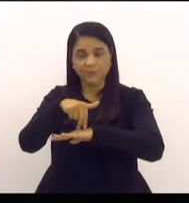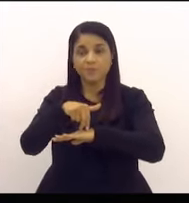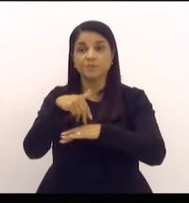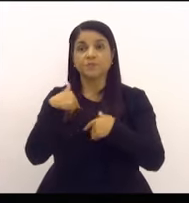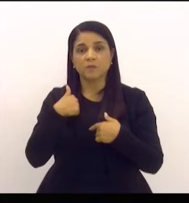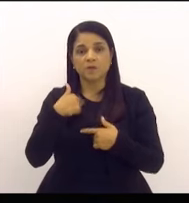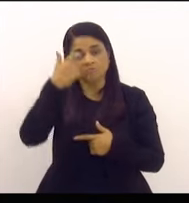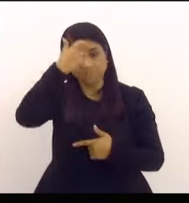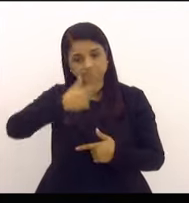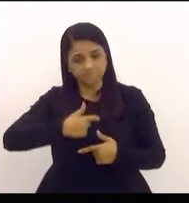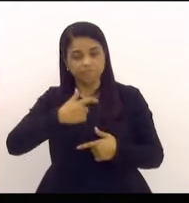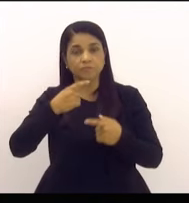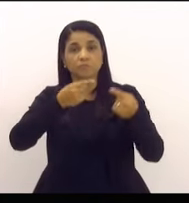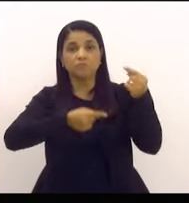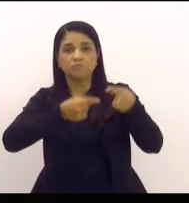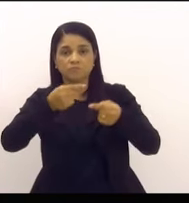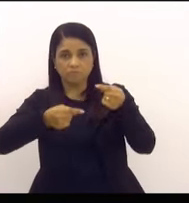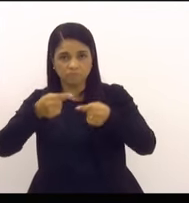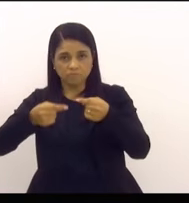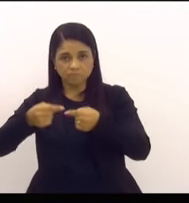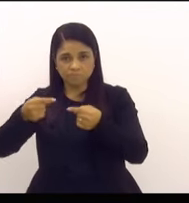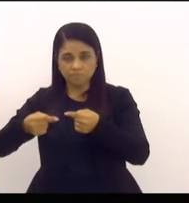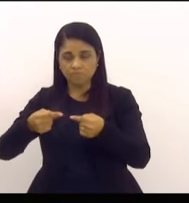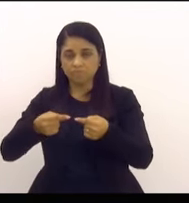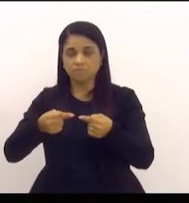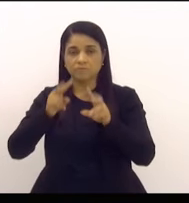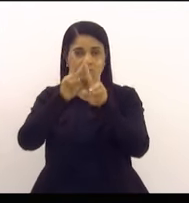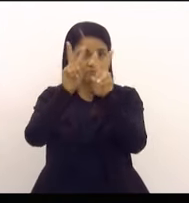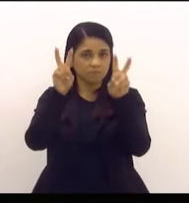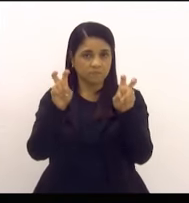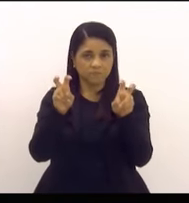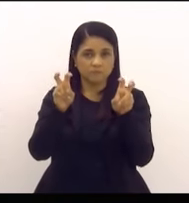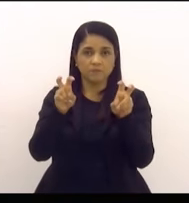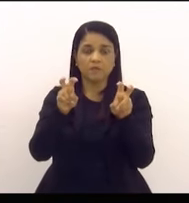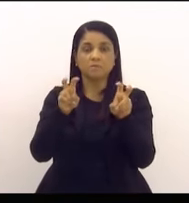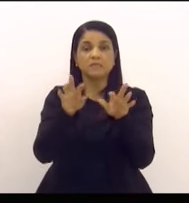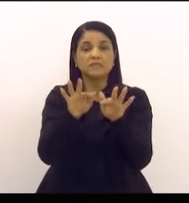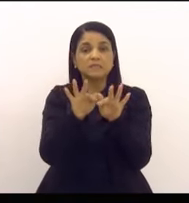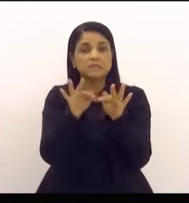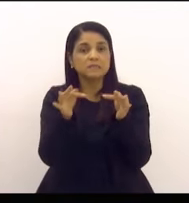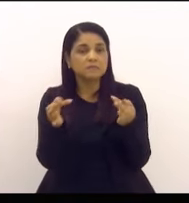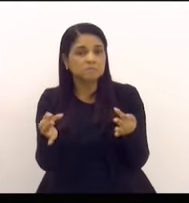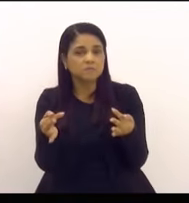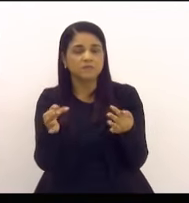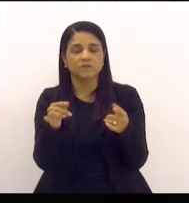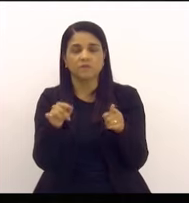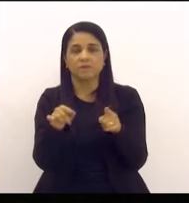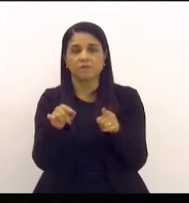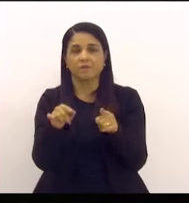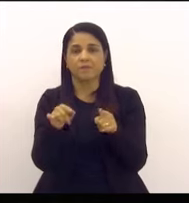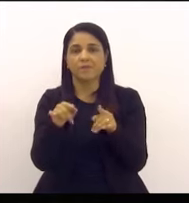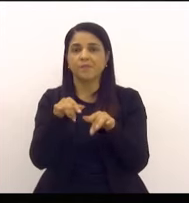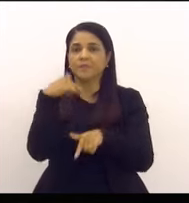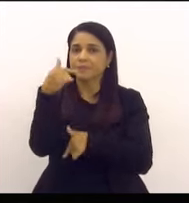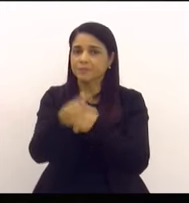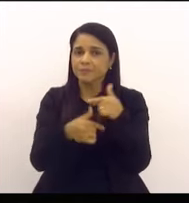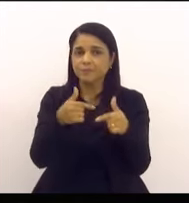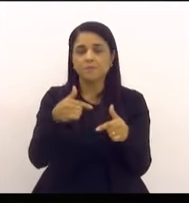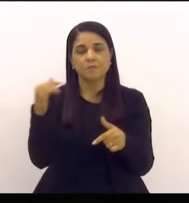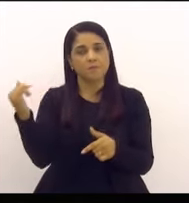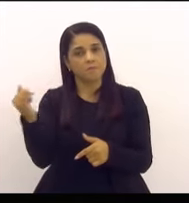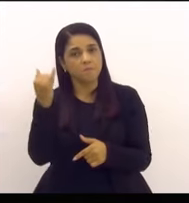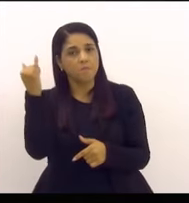eu fiz questão de discutir aqui essa temática para exemplificar um pouco desse trabalho, trazer a